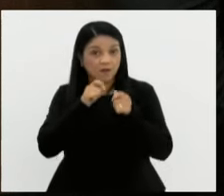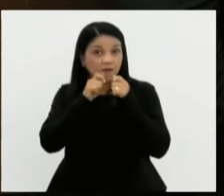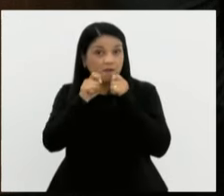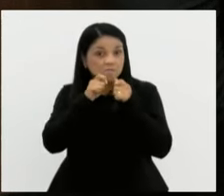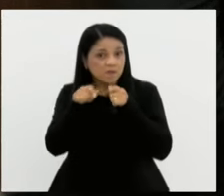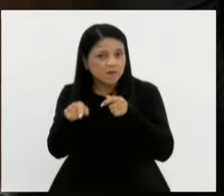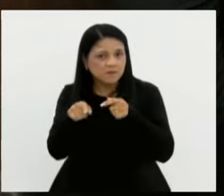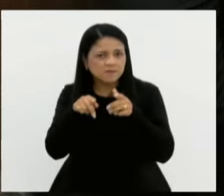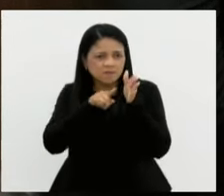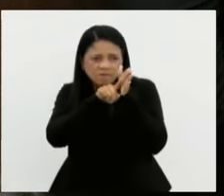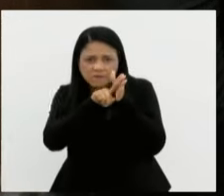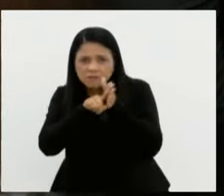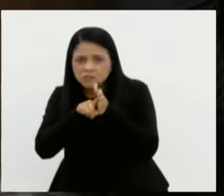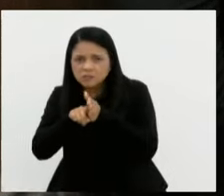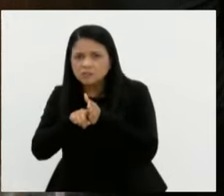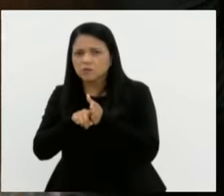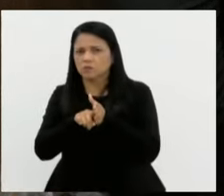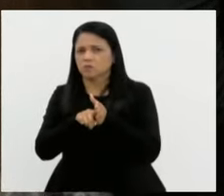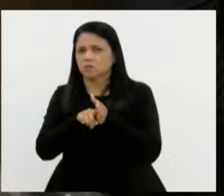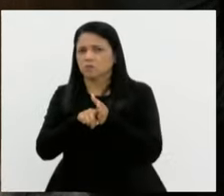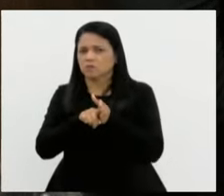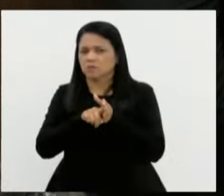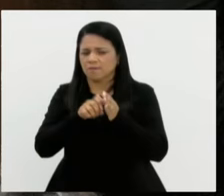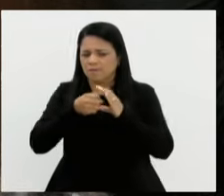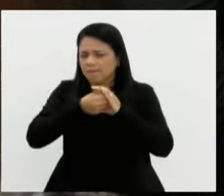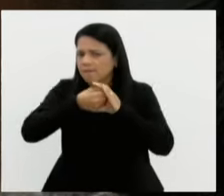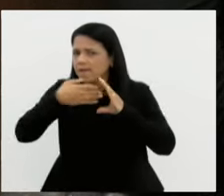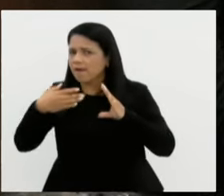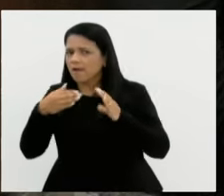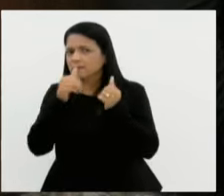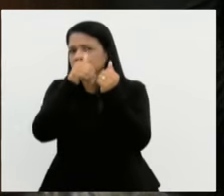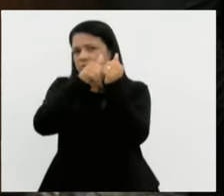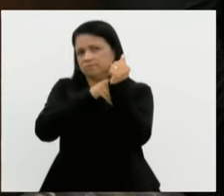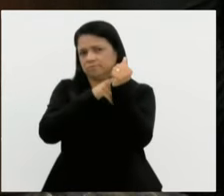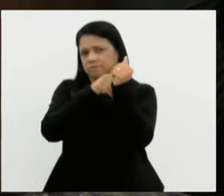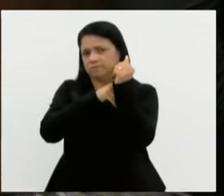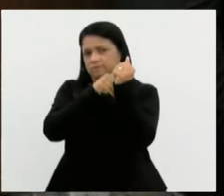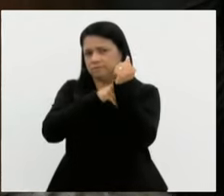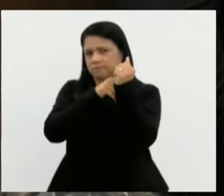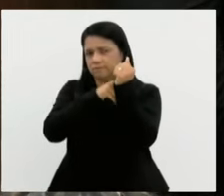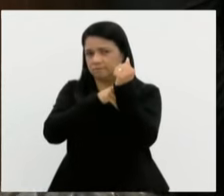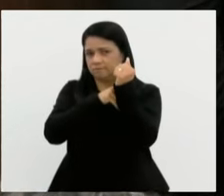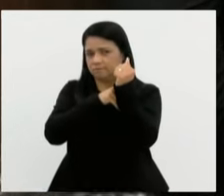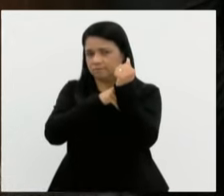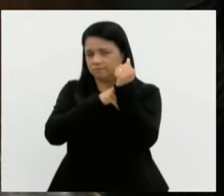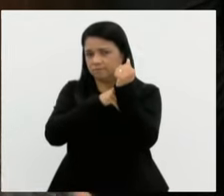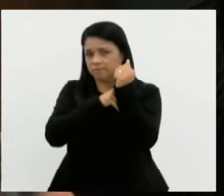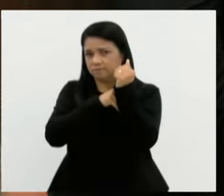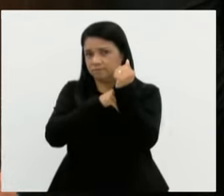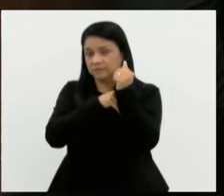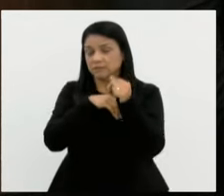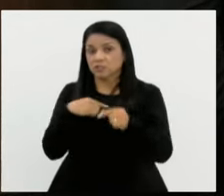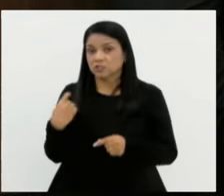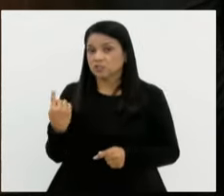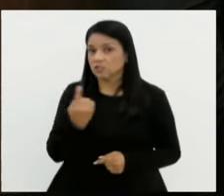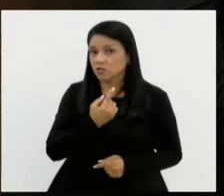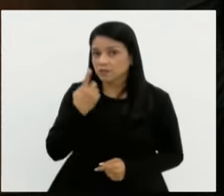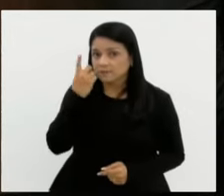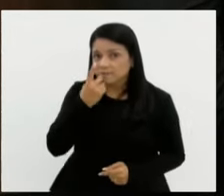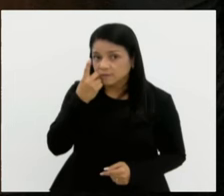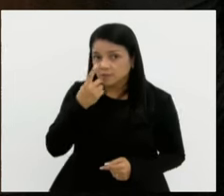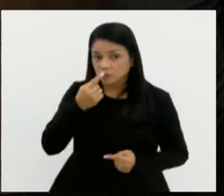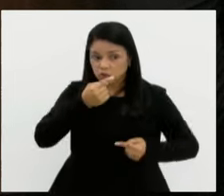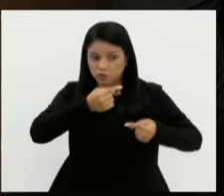eu sei é que estão no caráter sigiloso. Se nós estivéssemos aqui